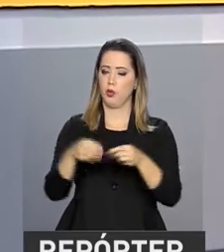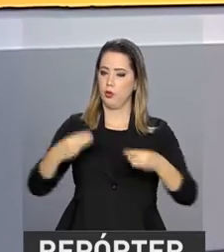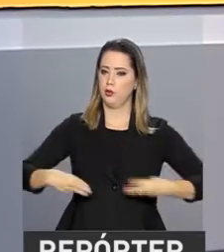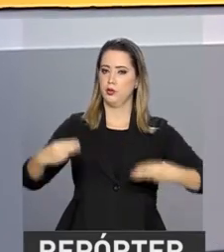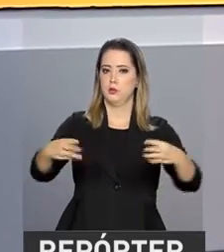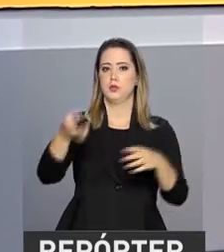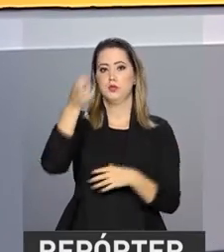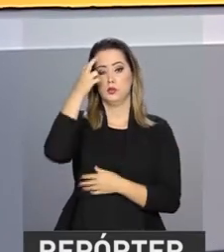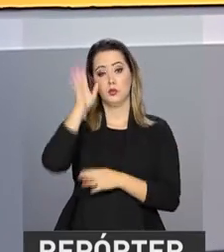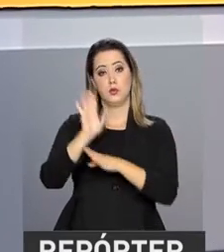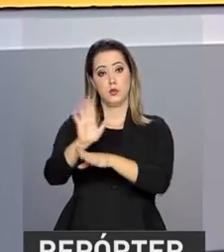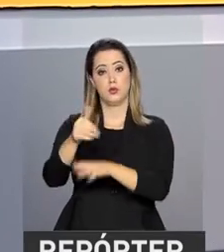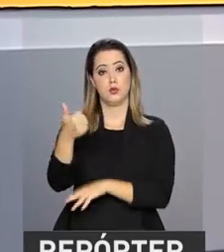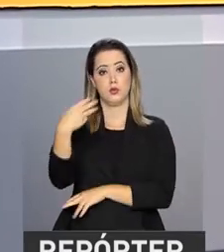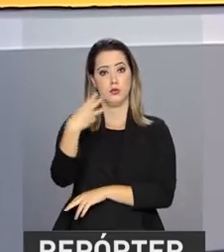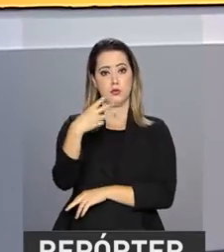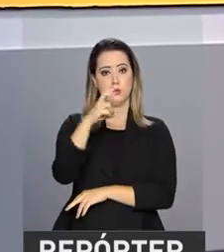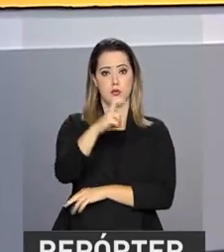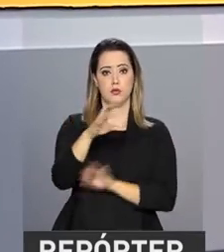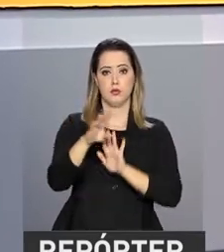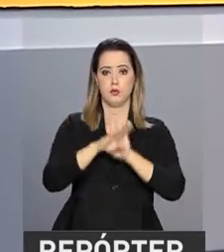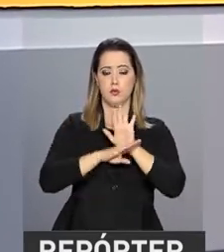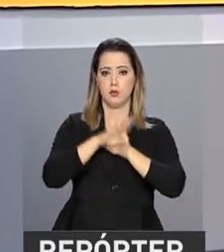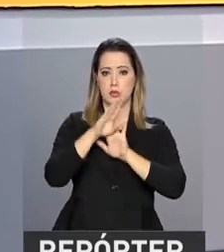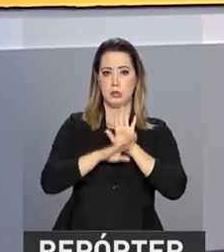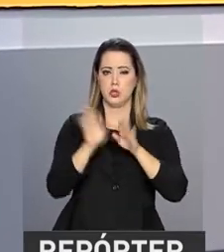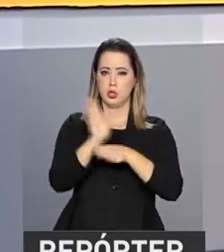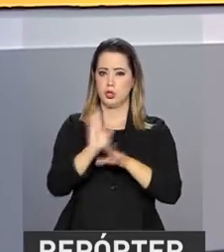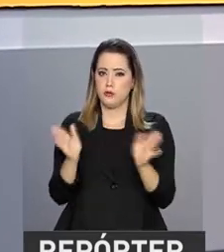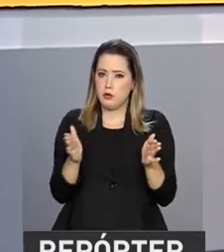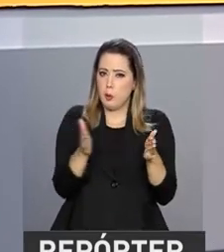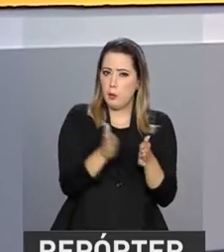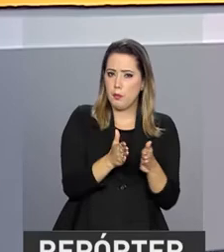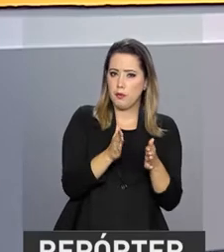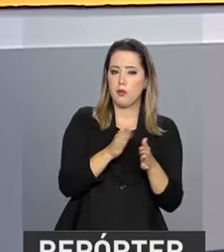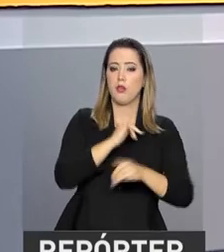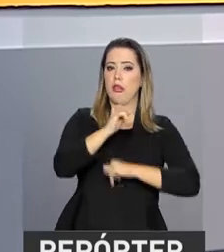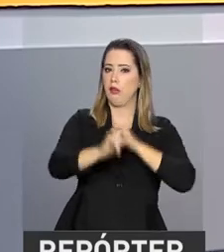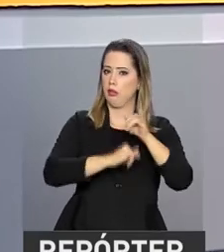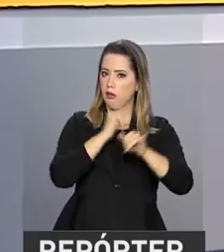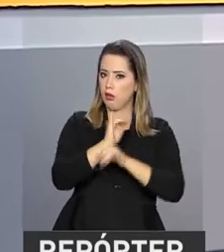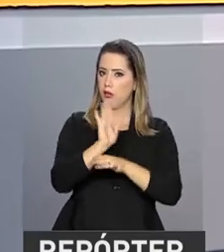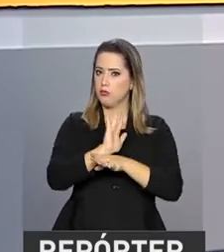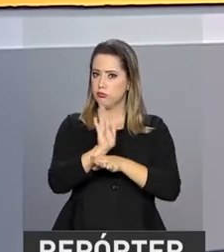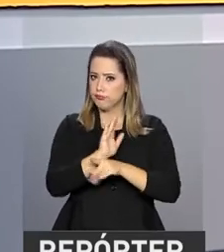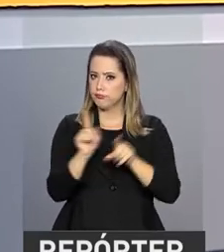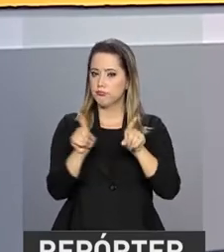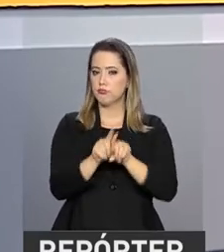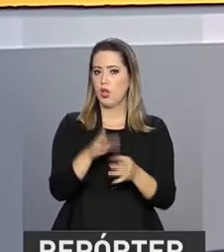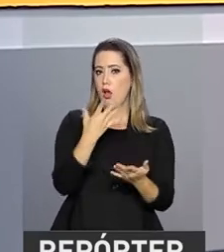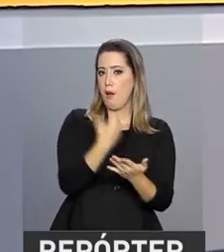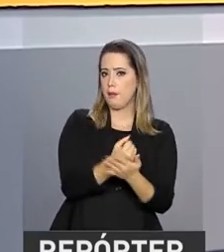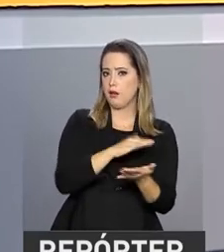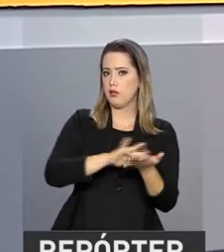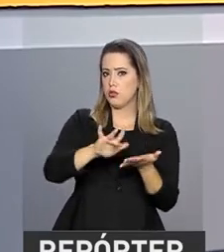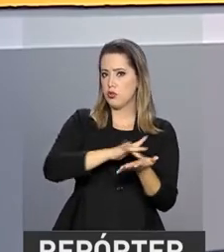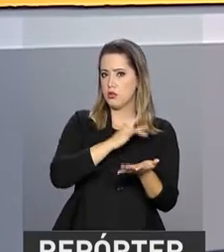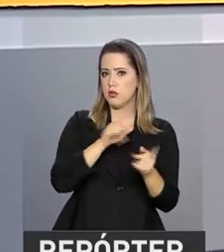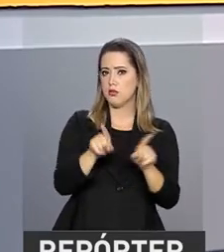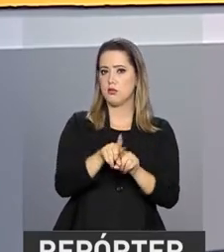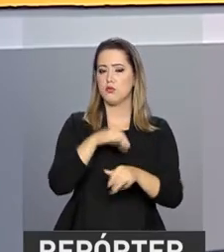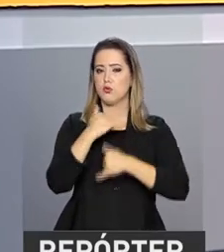apoiar 135 projetos de curtas metragens canais nem canais na internet aplicativos jogos e